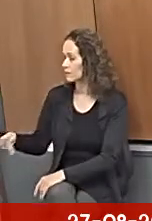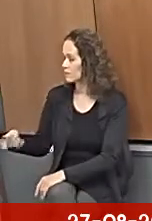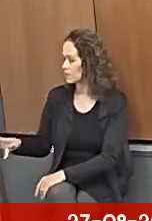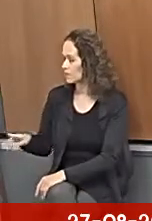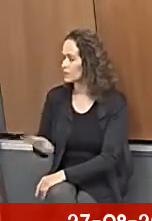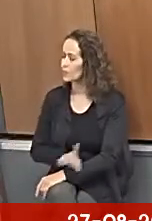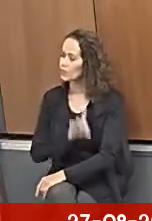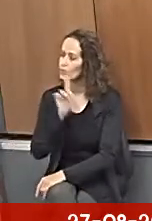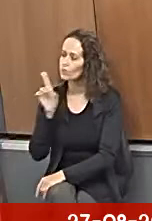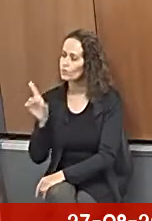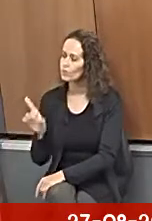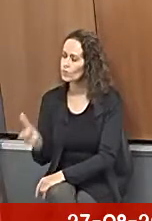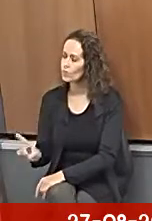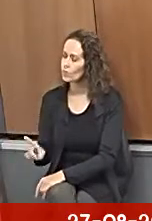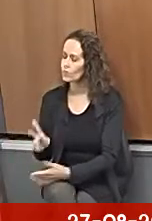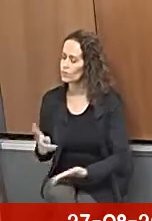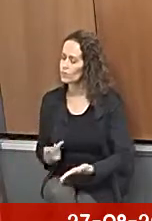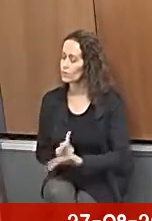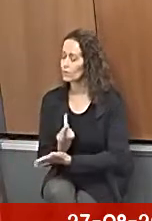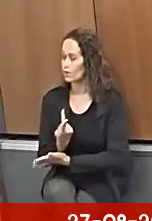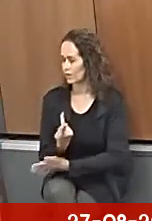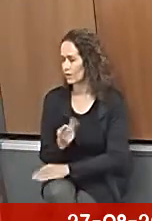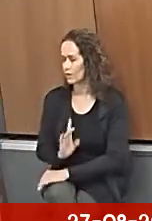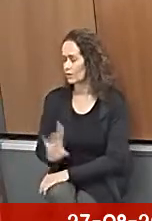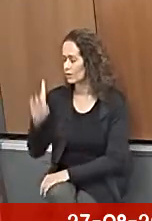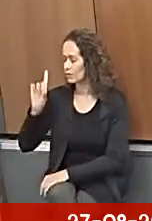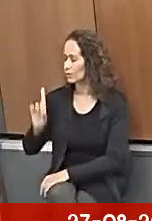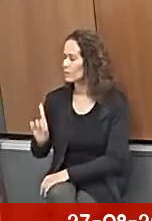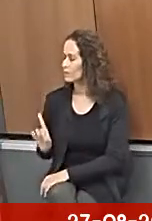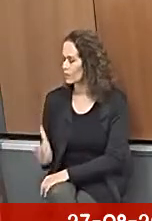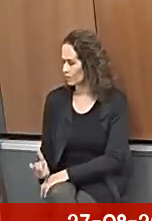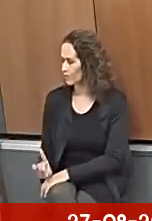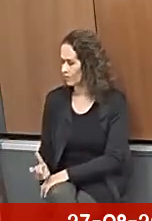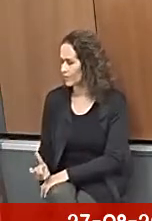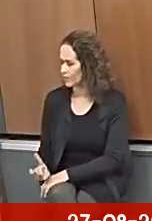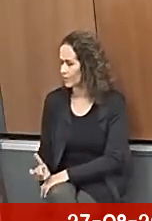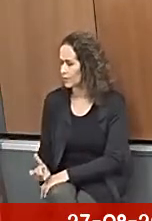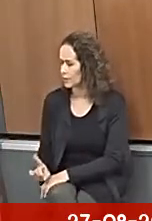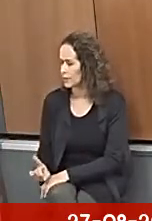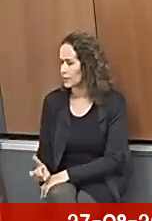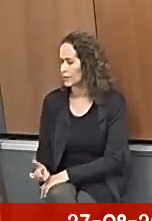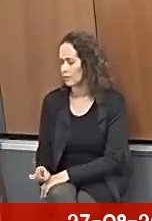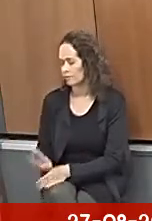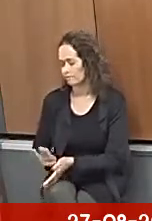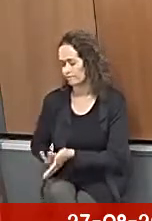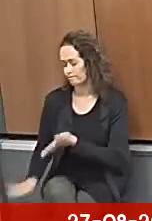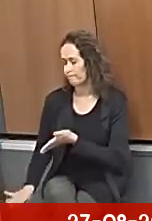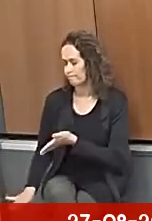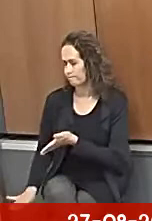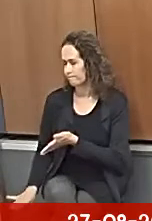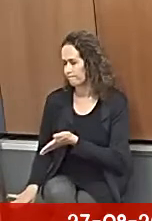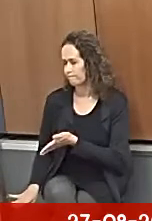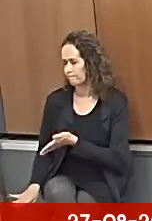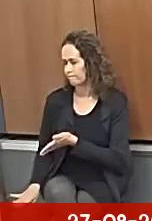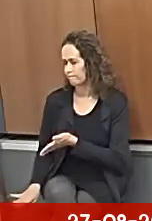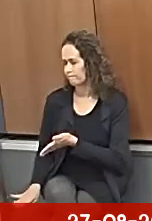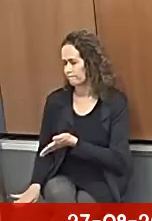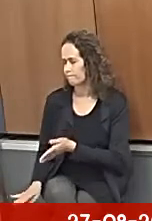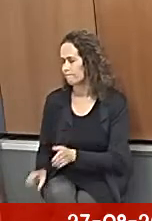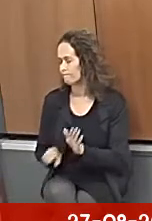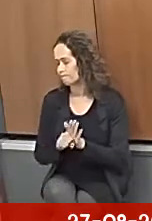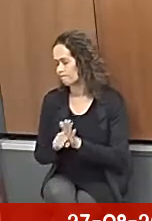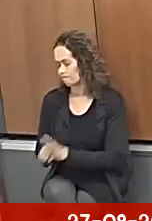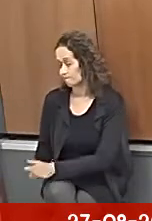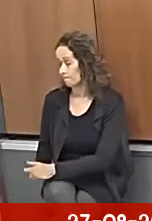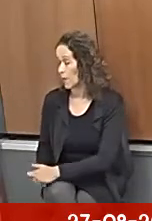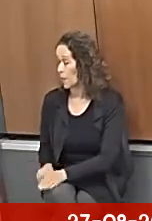nós tivemos nosso direito cerceado na minha concepção porque nós tivemos